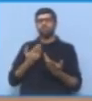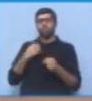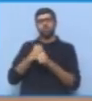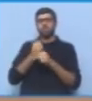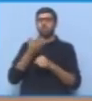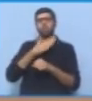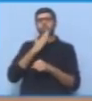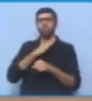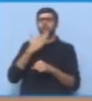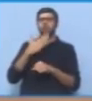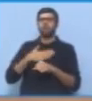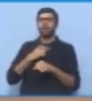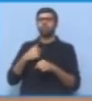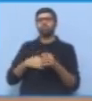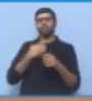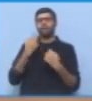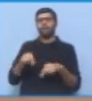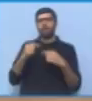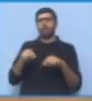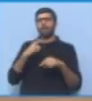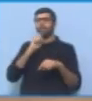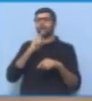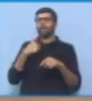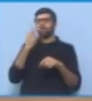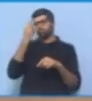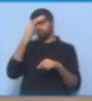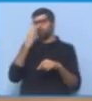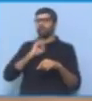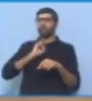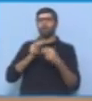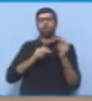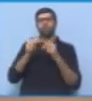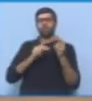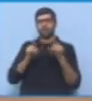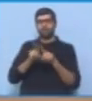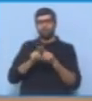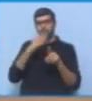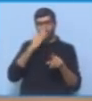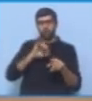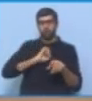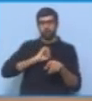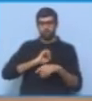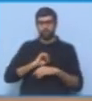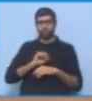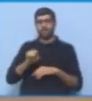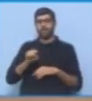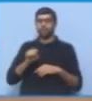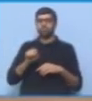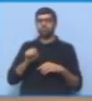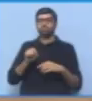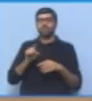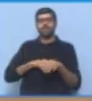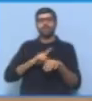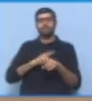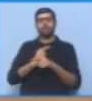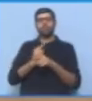emprego razoável e com significado e com capacidade de construir a minha história. Os meus irmãos mais novos já não tiveram ao mesmo